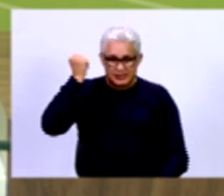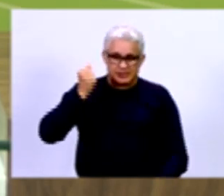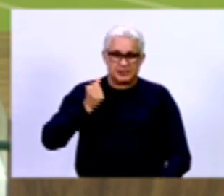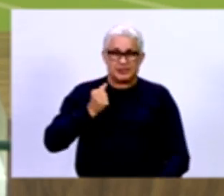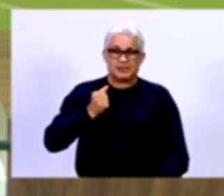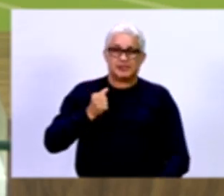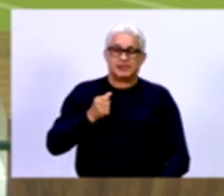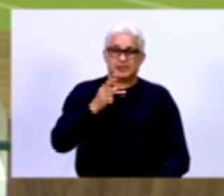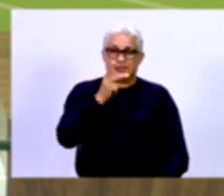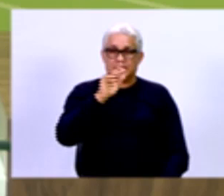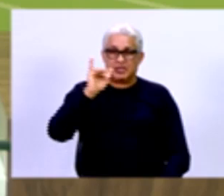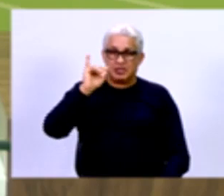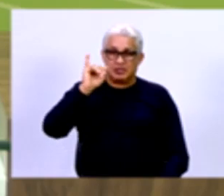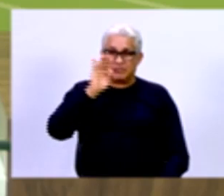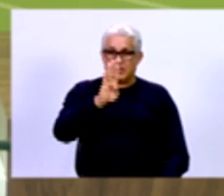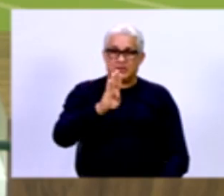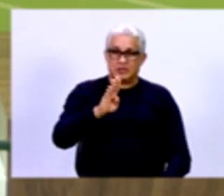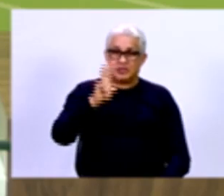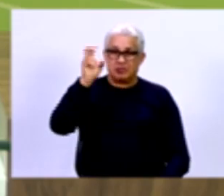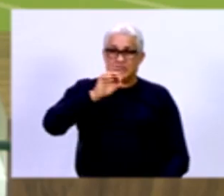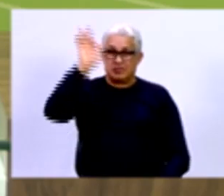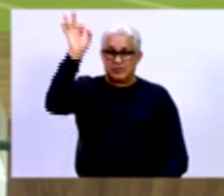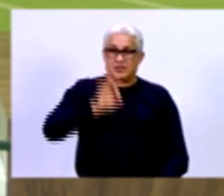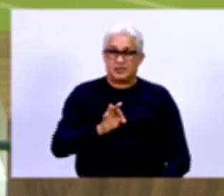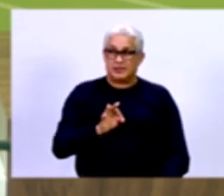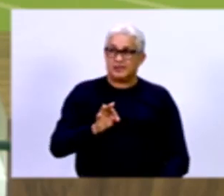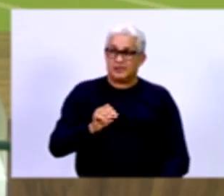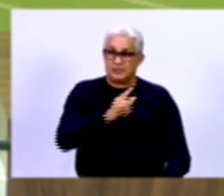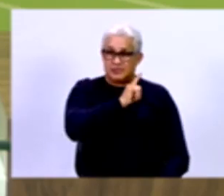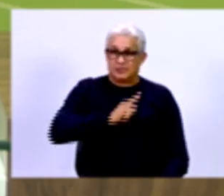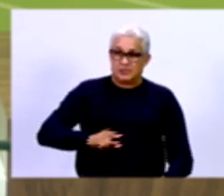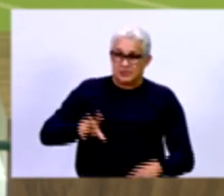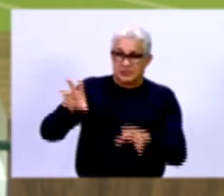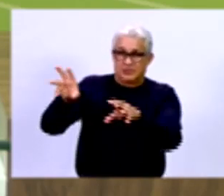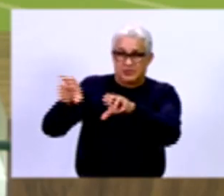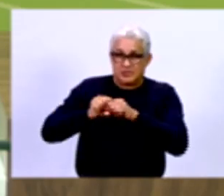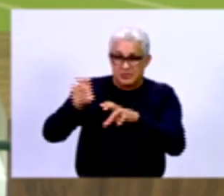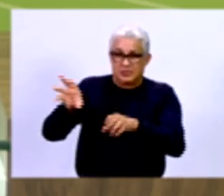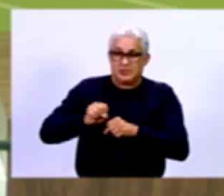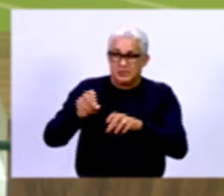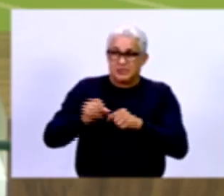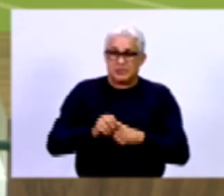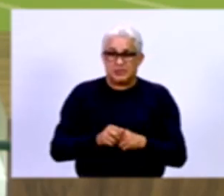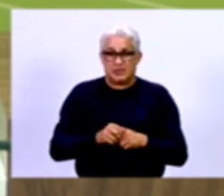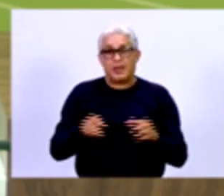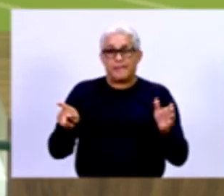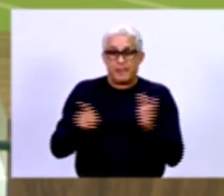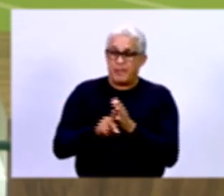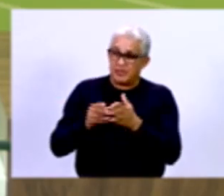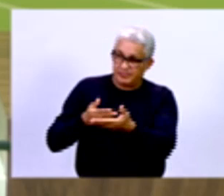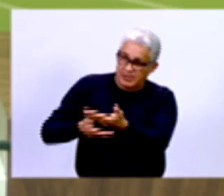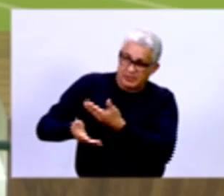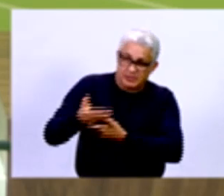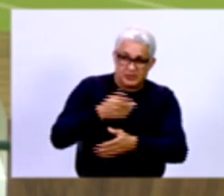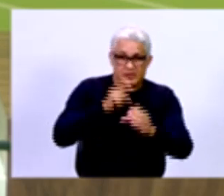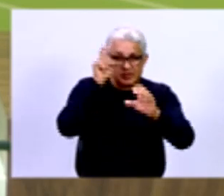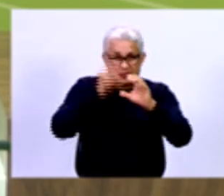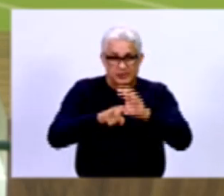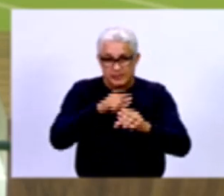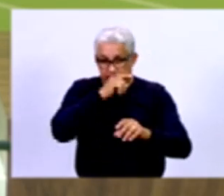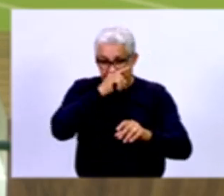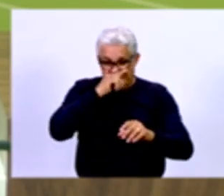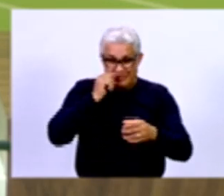interno, quase 50% da arrecadação que o governo faz em cima do nosso produto interno é para negociar a dívida, é para pagar a